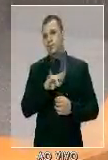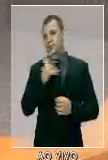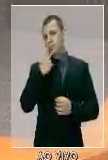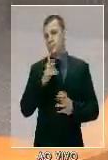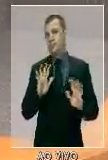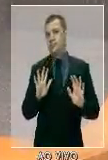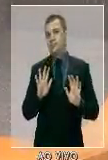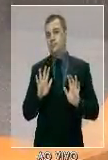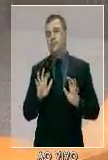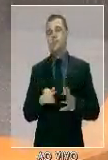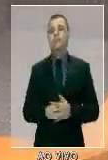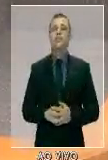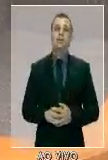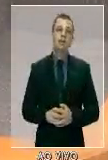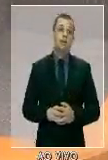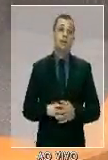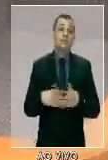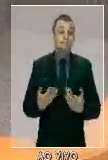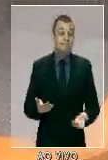Mas o que quero dizer,